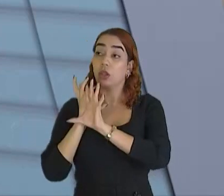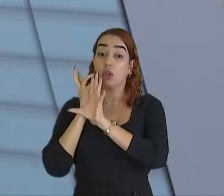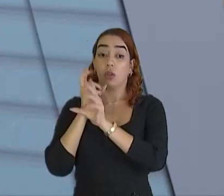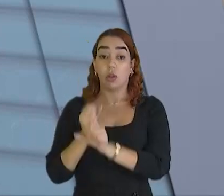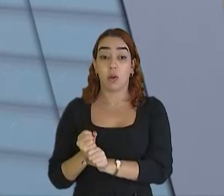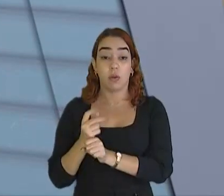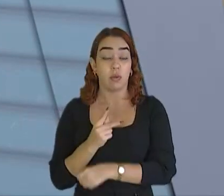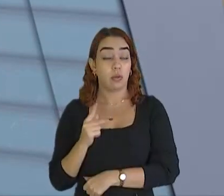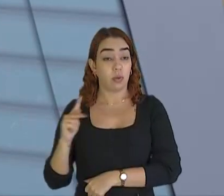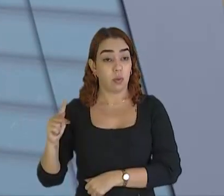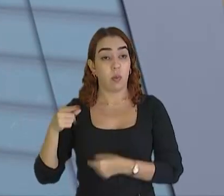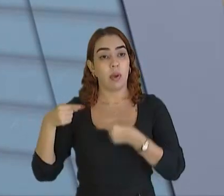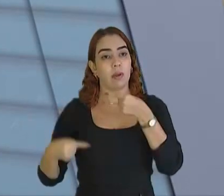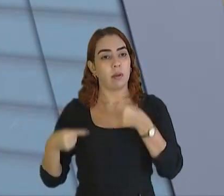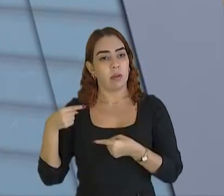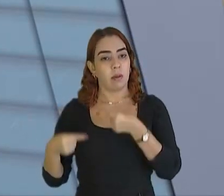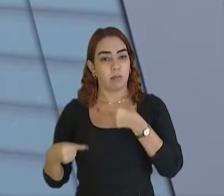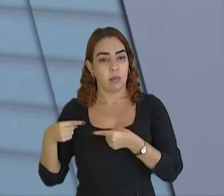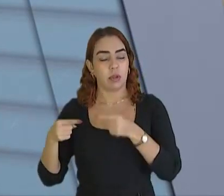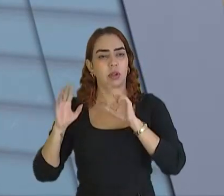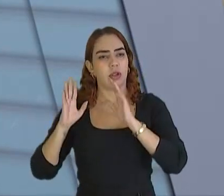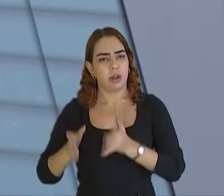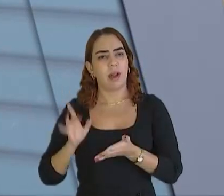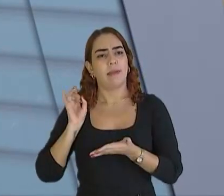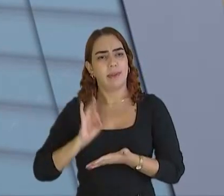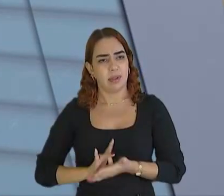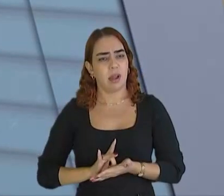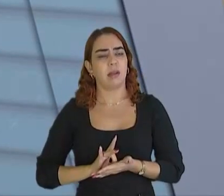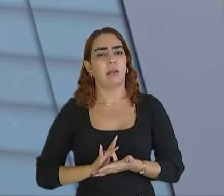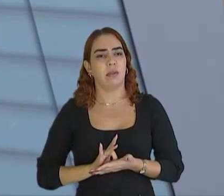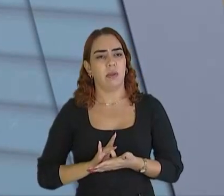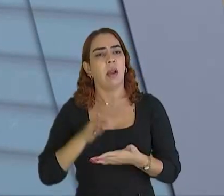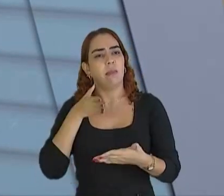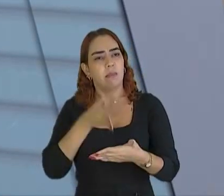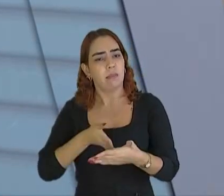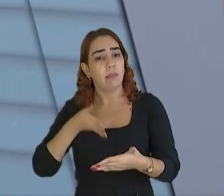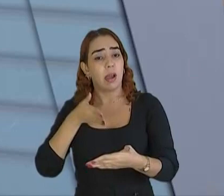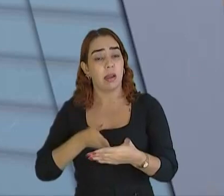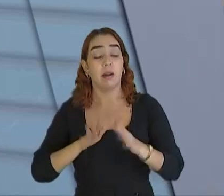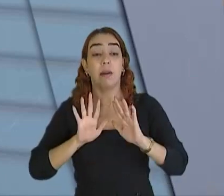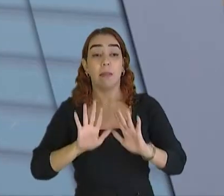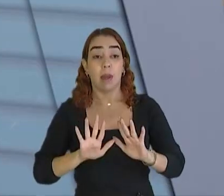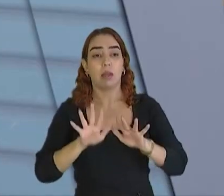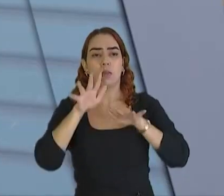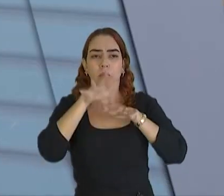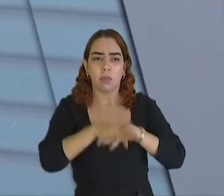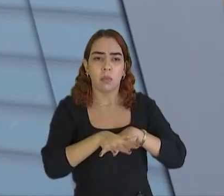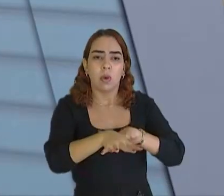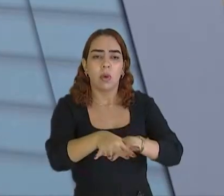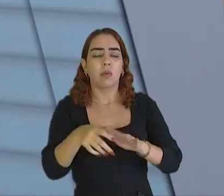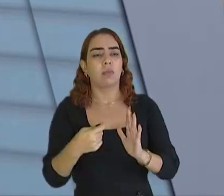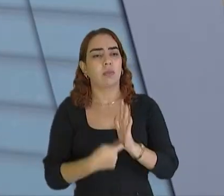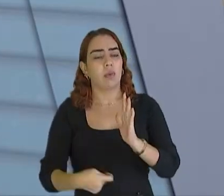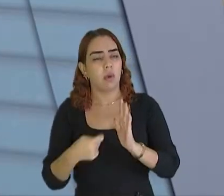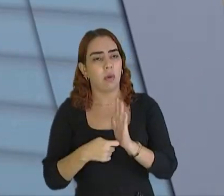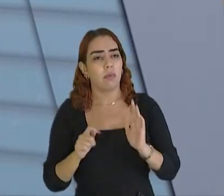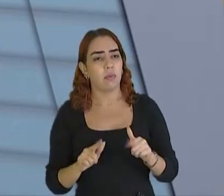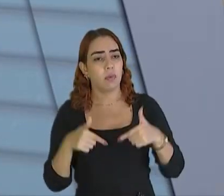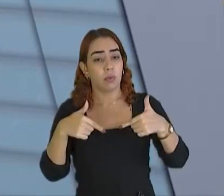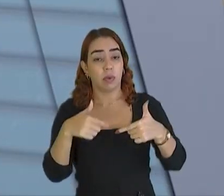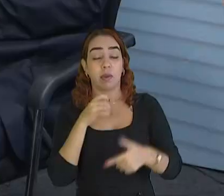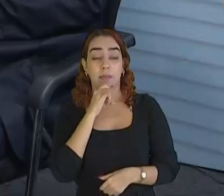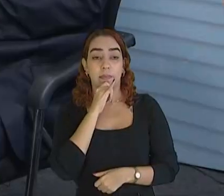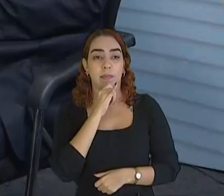e é importante registrar que, mesmo com toda a dificuldade, mas fruto da sua militância, da sua coerência, das teses que o senhor defende, por exemplo, o senhor